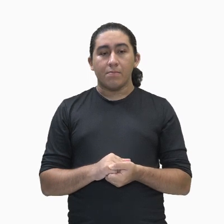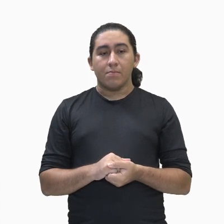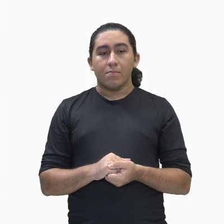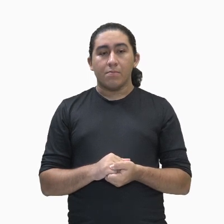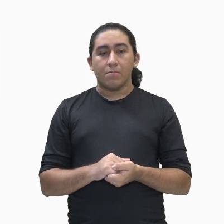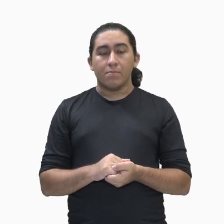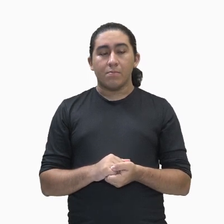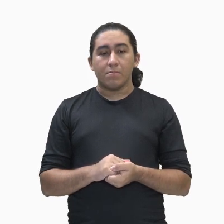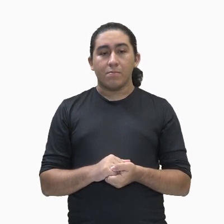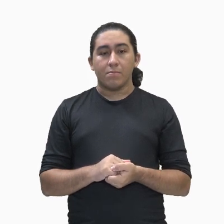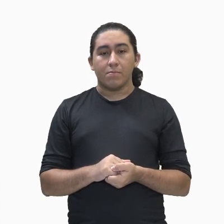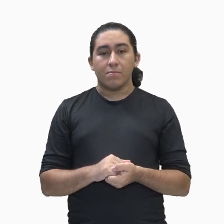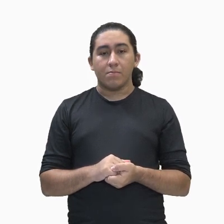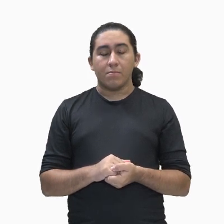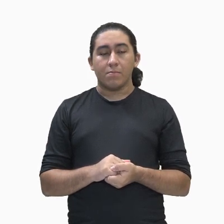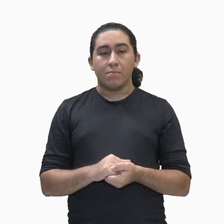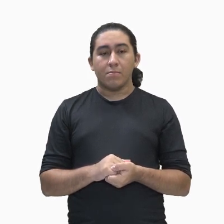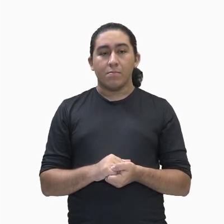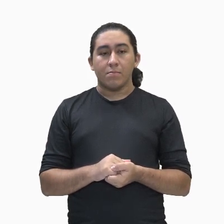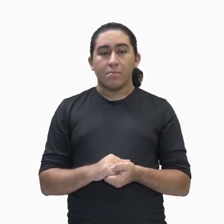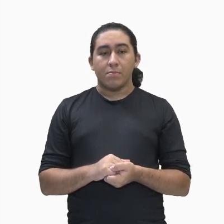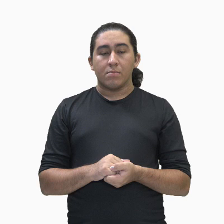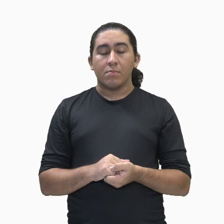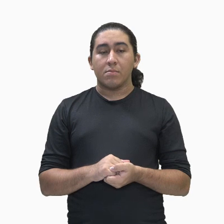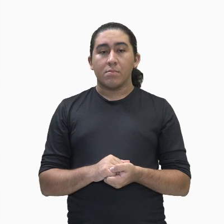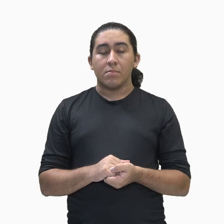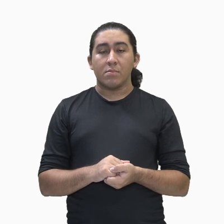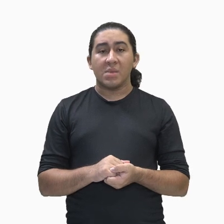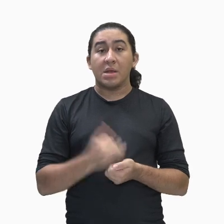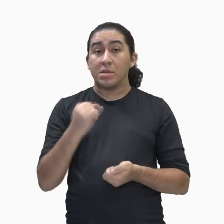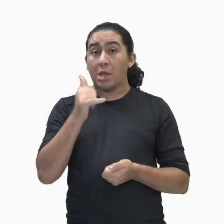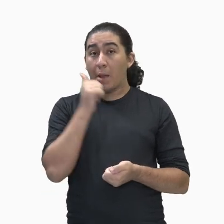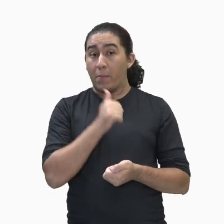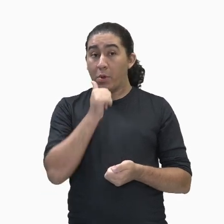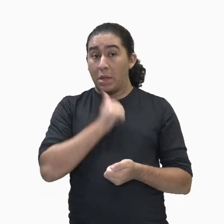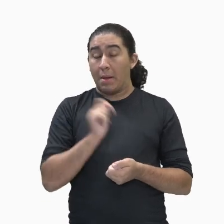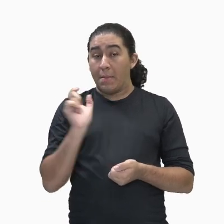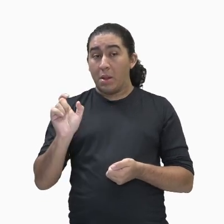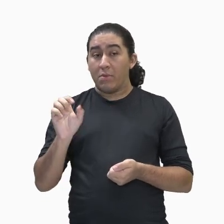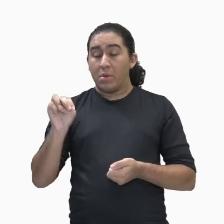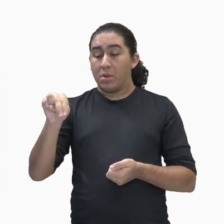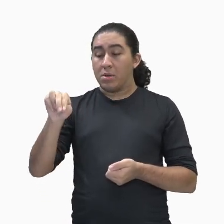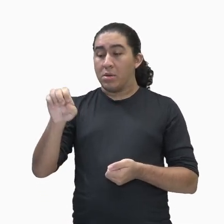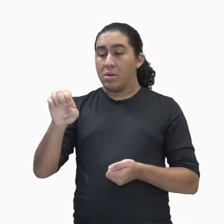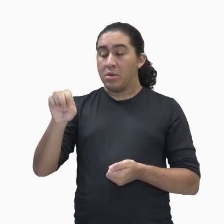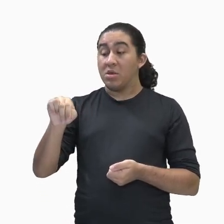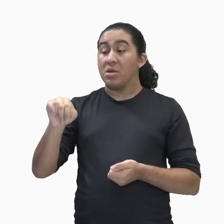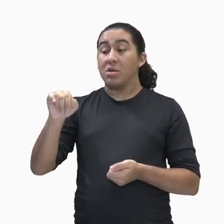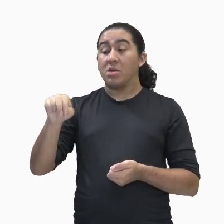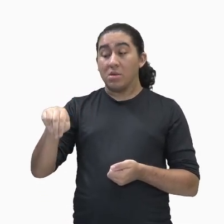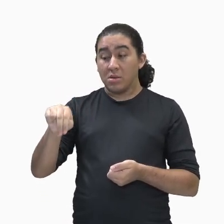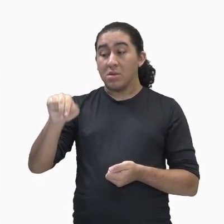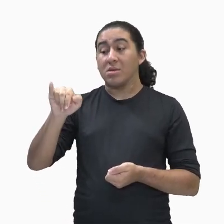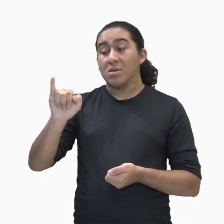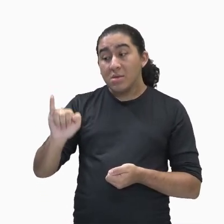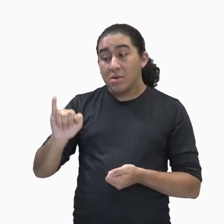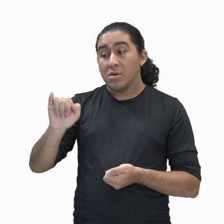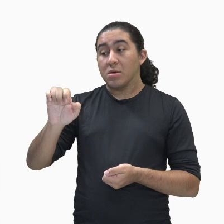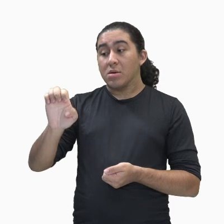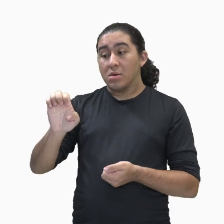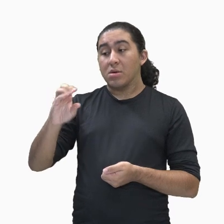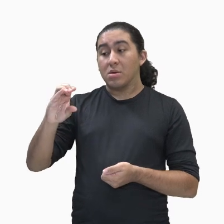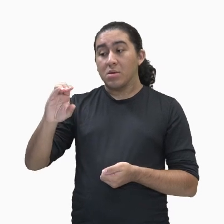Qual é a relação? Isso mesmo, eles são os tios deles. Então, o Ark e a Lilibet são os sobrinhos deles,